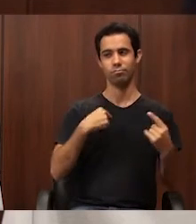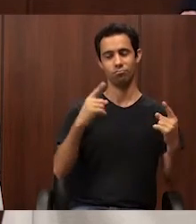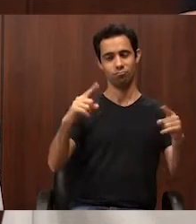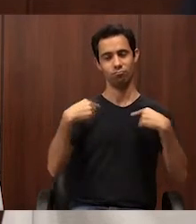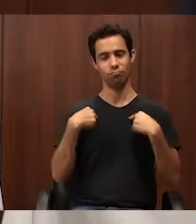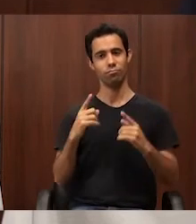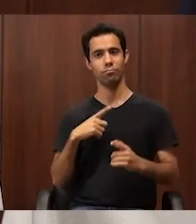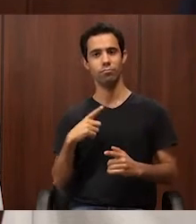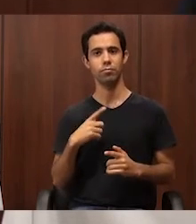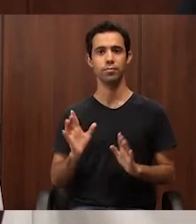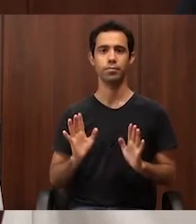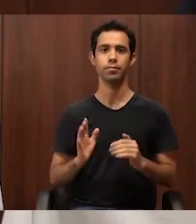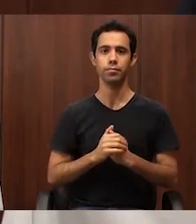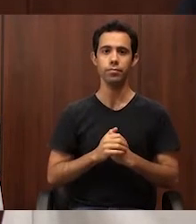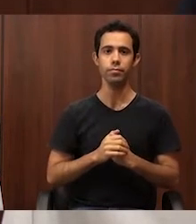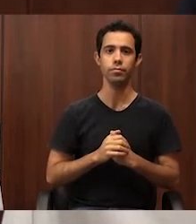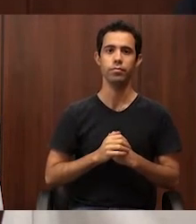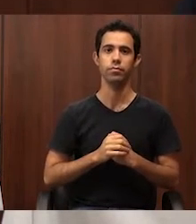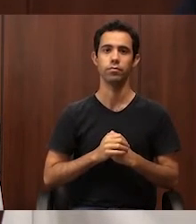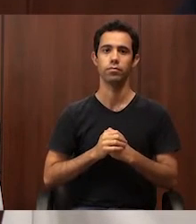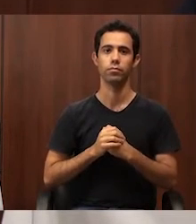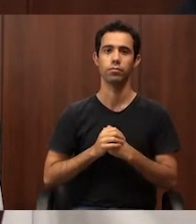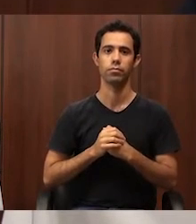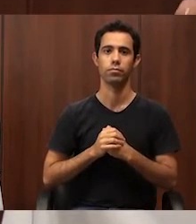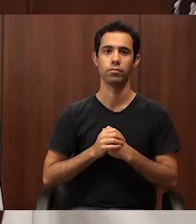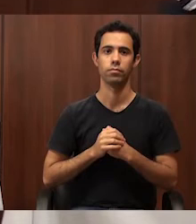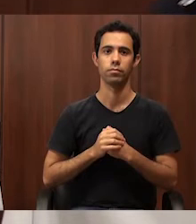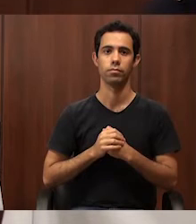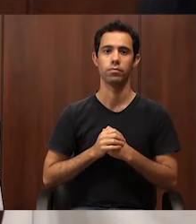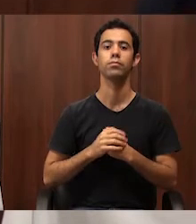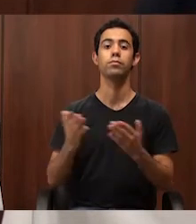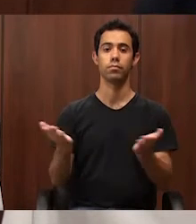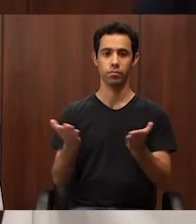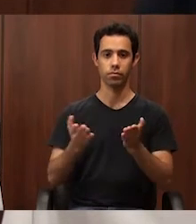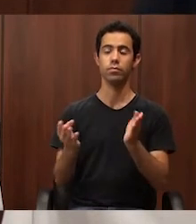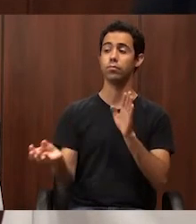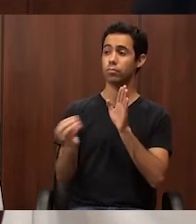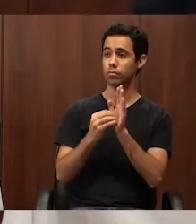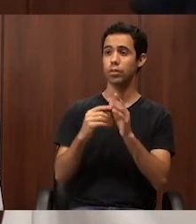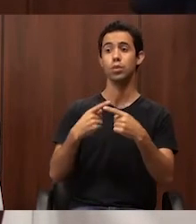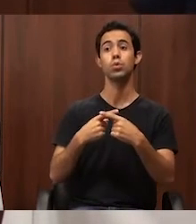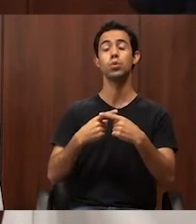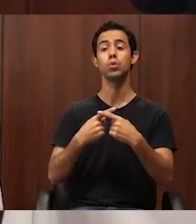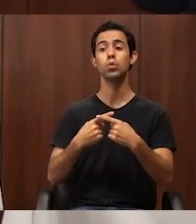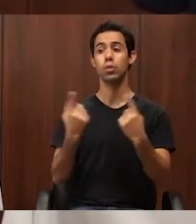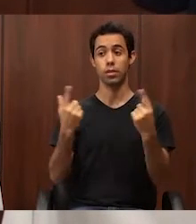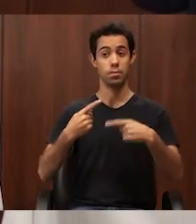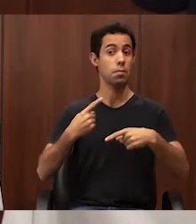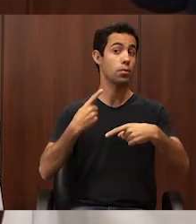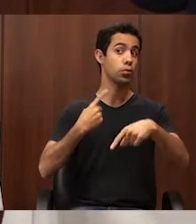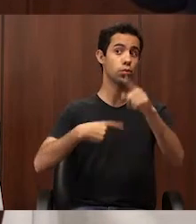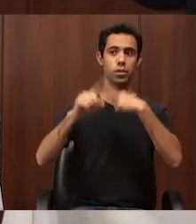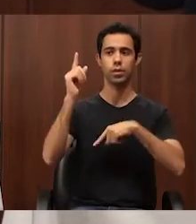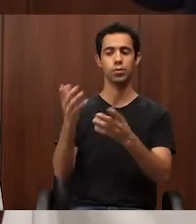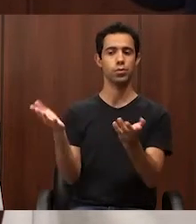né? Só queria dizer assim. E, para mim, o sucesso da inclusão vai depender dos apoios, né? Da gente